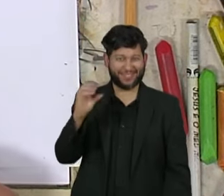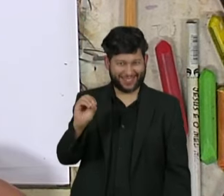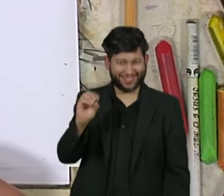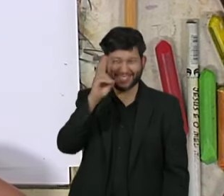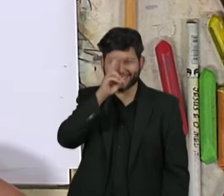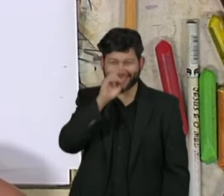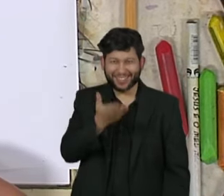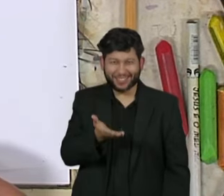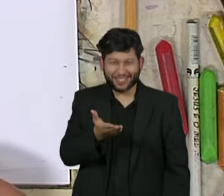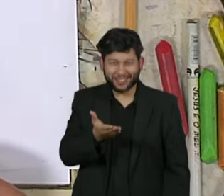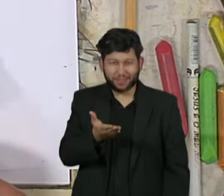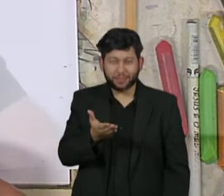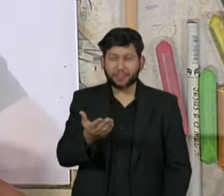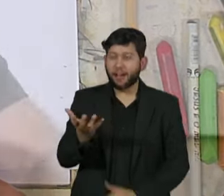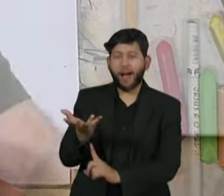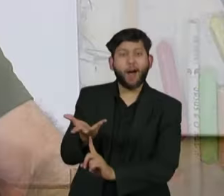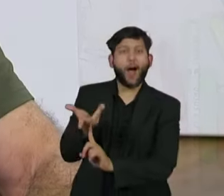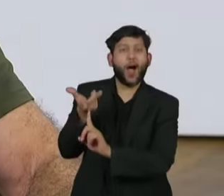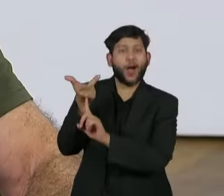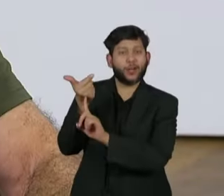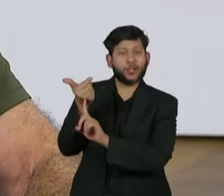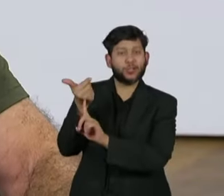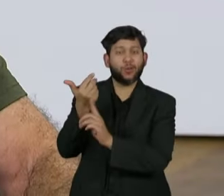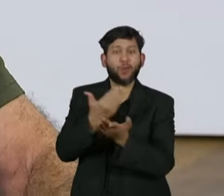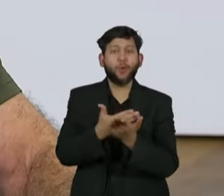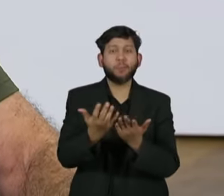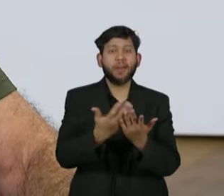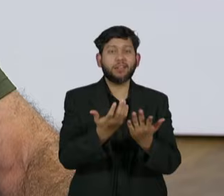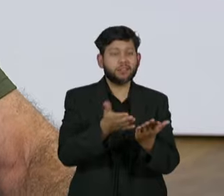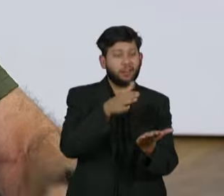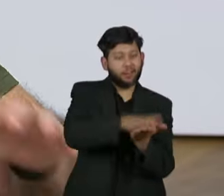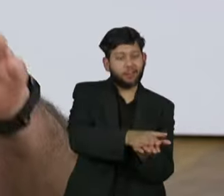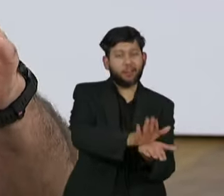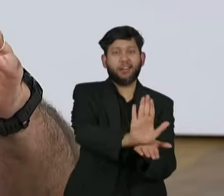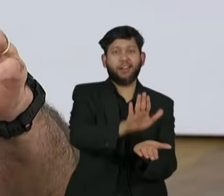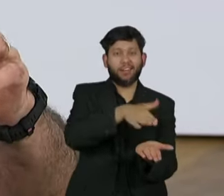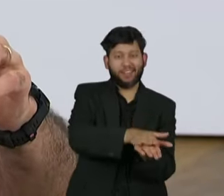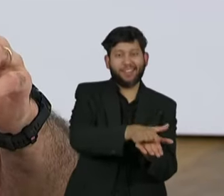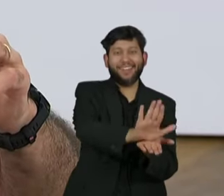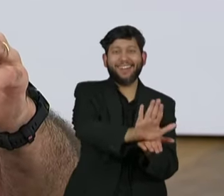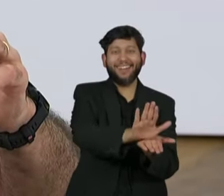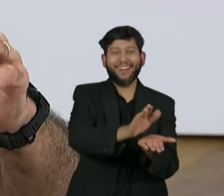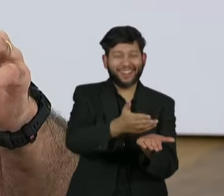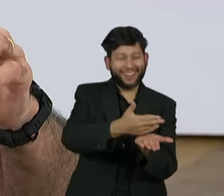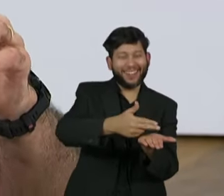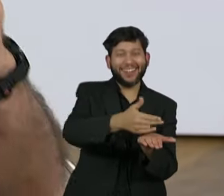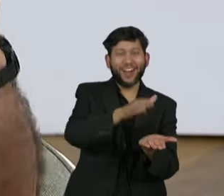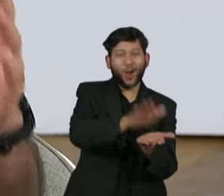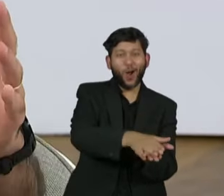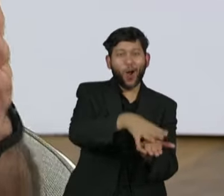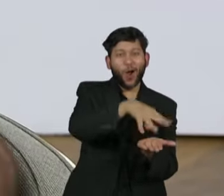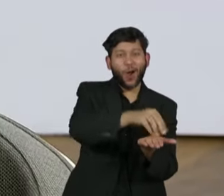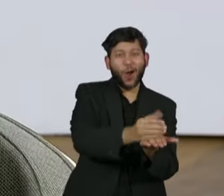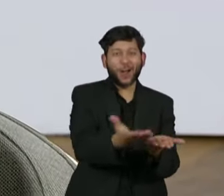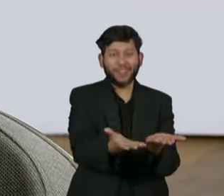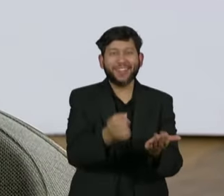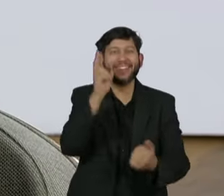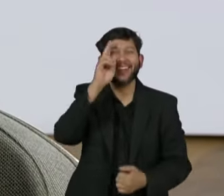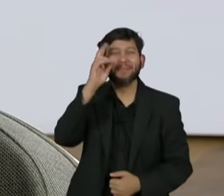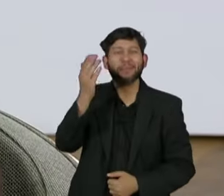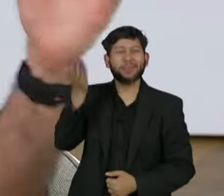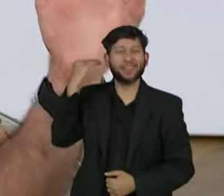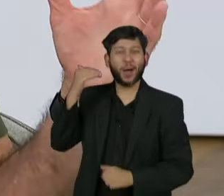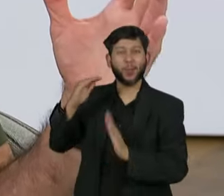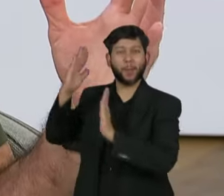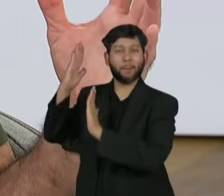que acontece com a arte na era da reprodução mecânica e a gente deveria olhar para o que foi que aconteceu com a pintura na era da